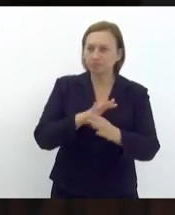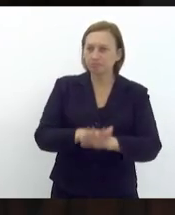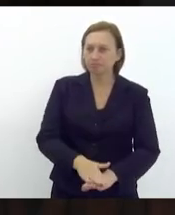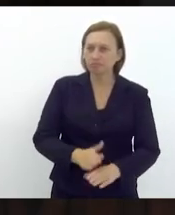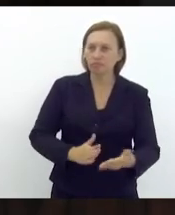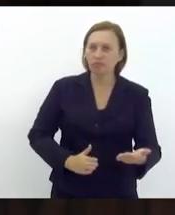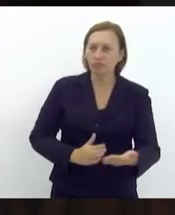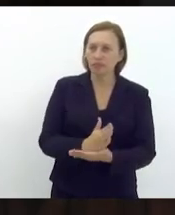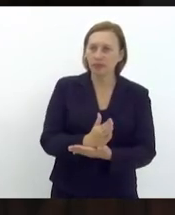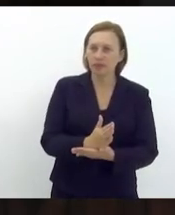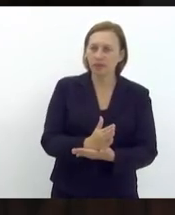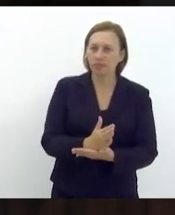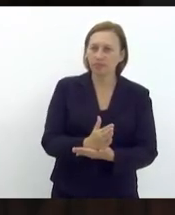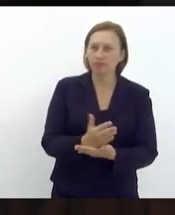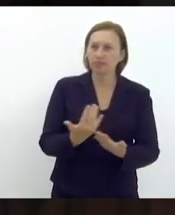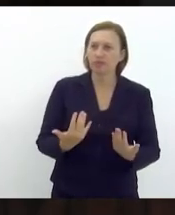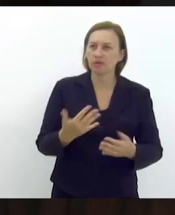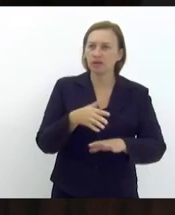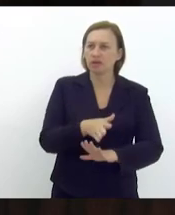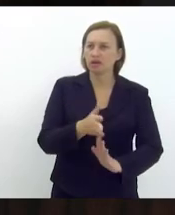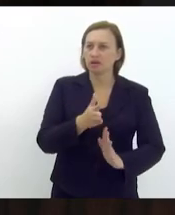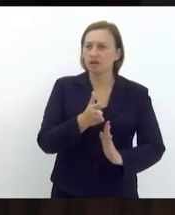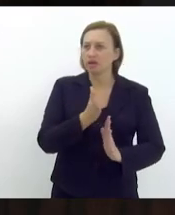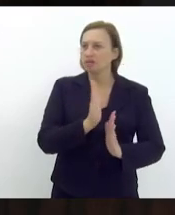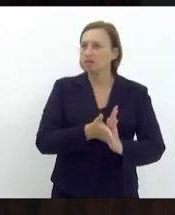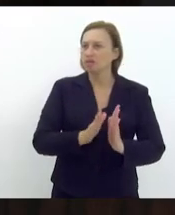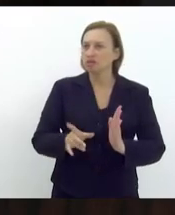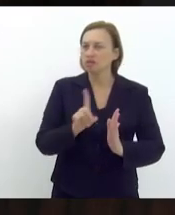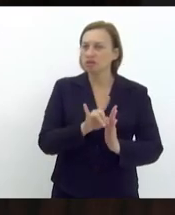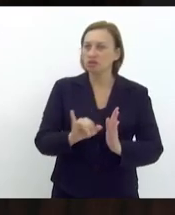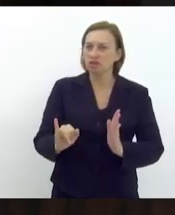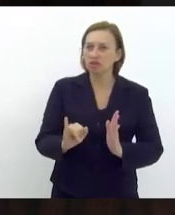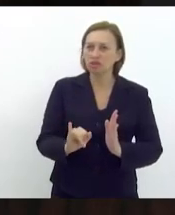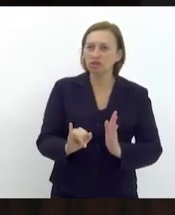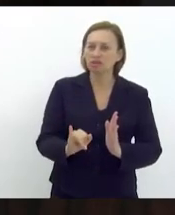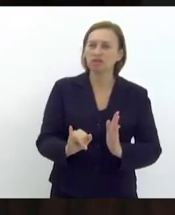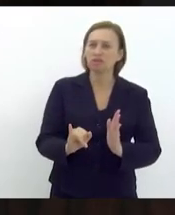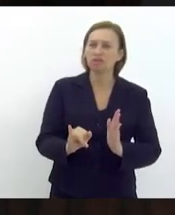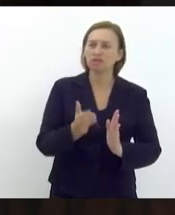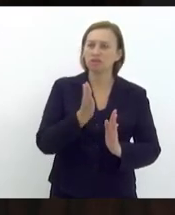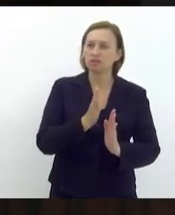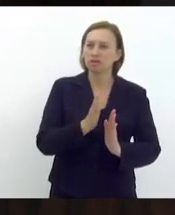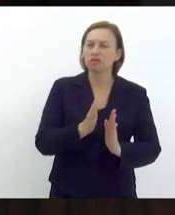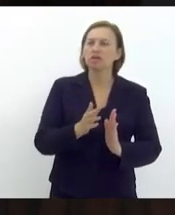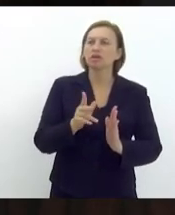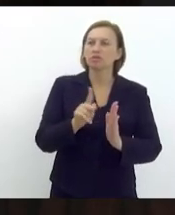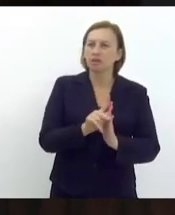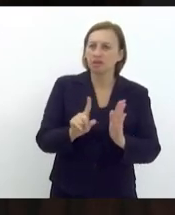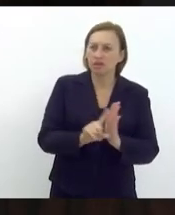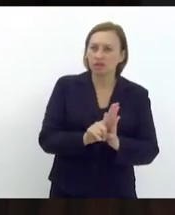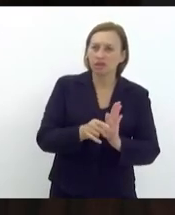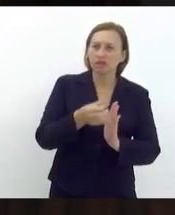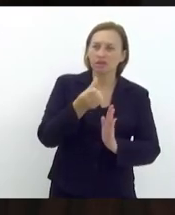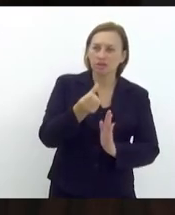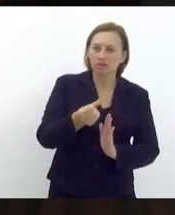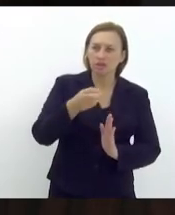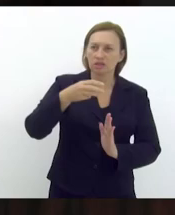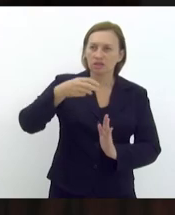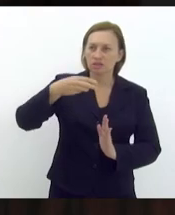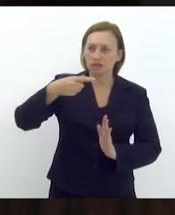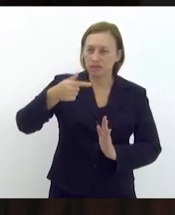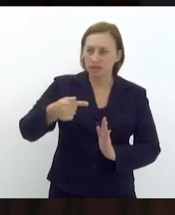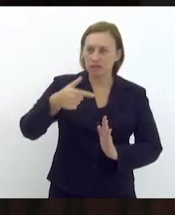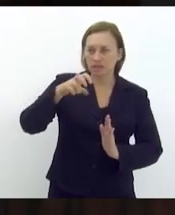aprovam permaneçam Como estão aprovado requerimento de inclusão na ordem do dia projeto de lei 6275 de